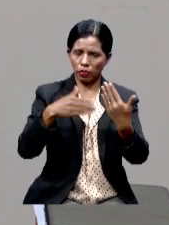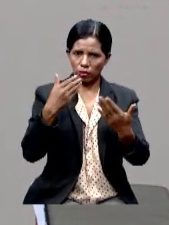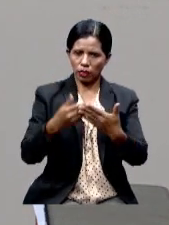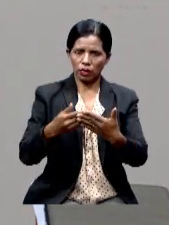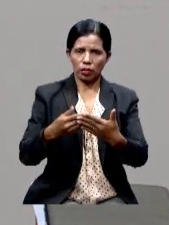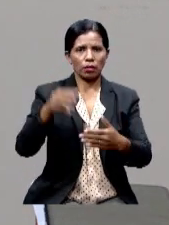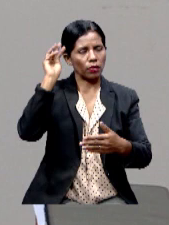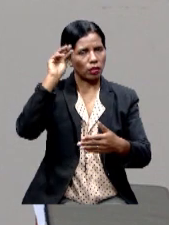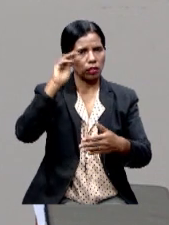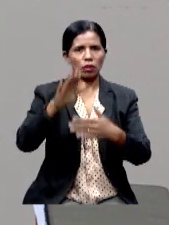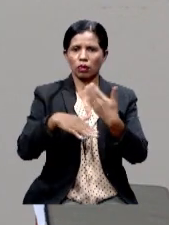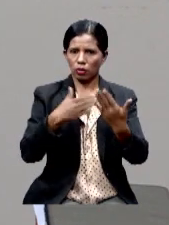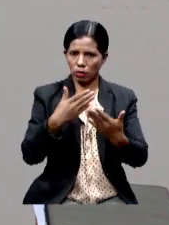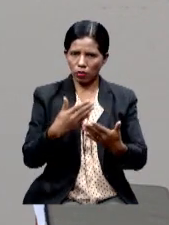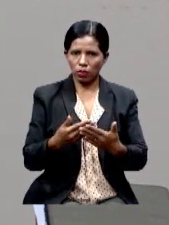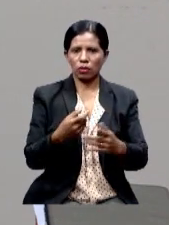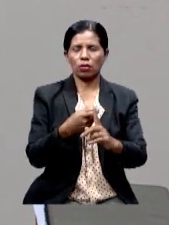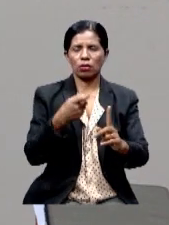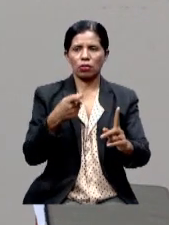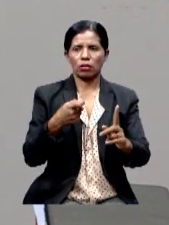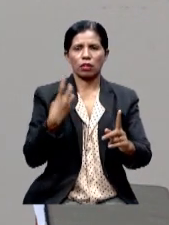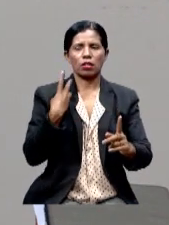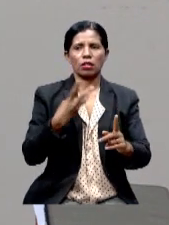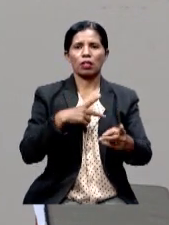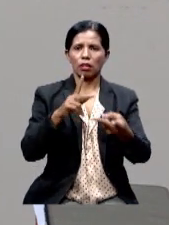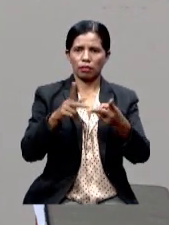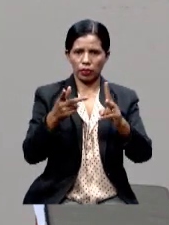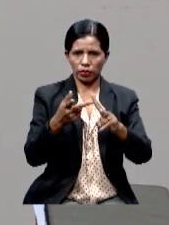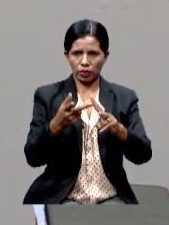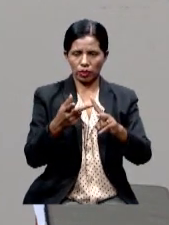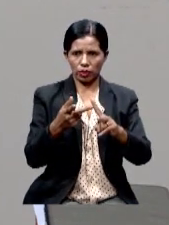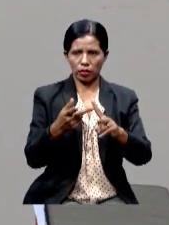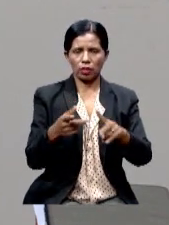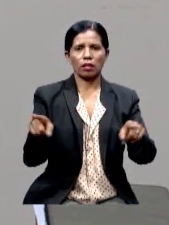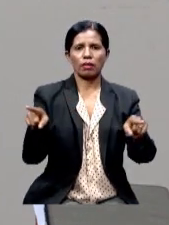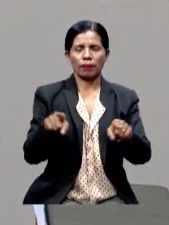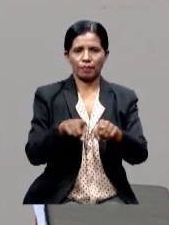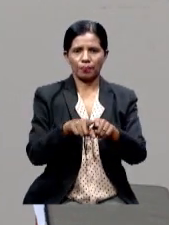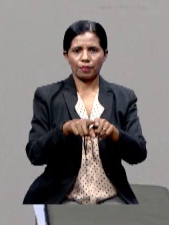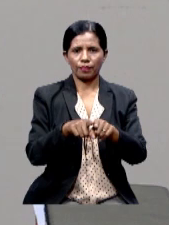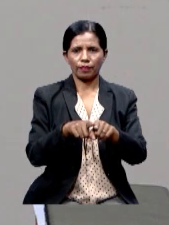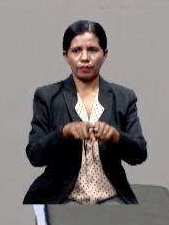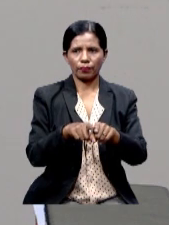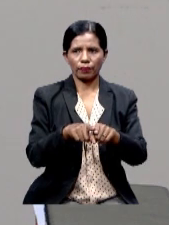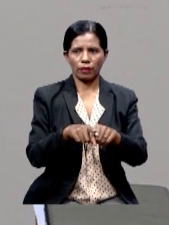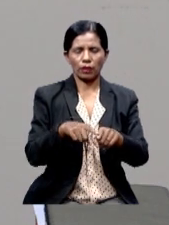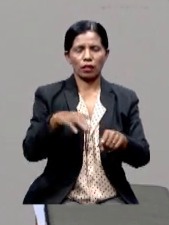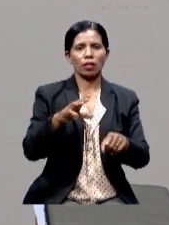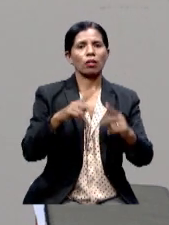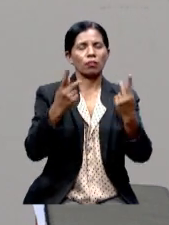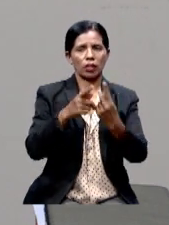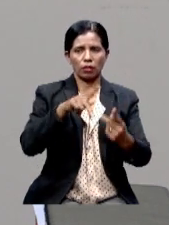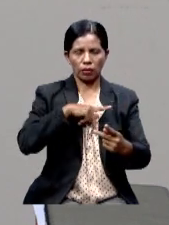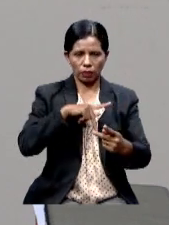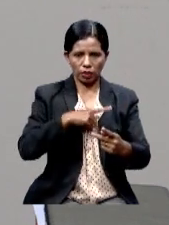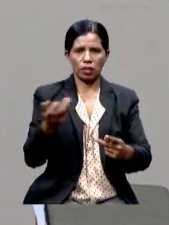ministerio relevante no mos kusi parte itene parseru ida makanesan sitor privado sira